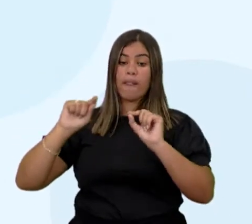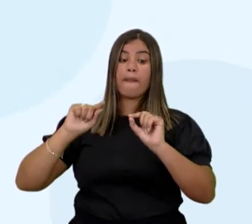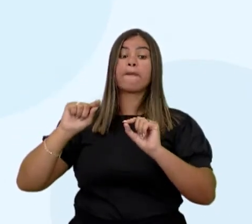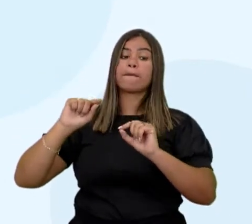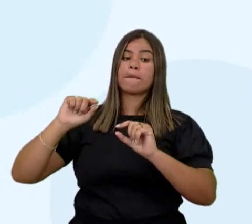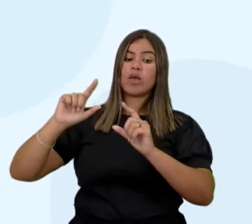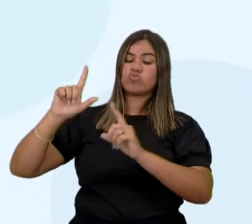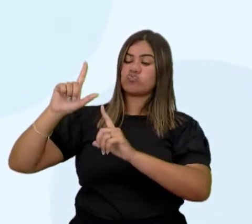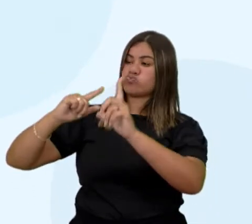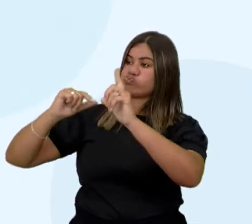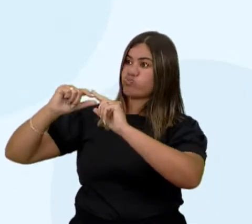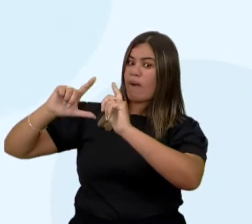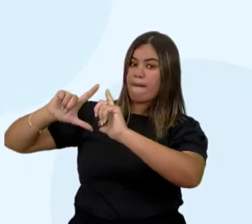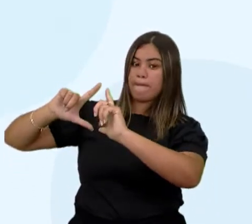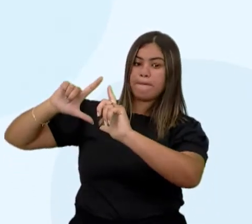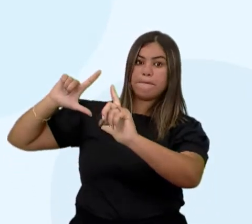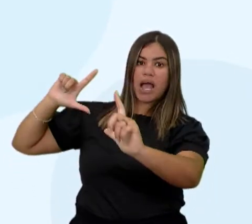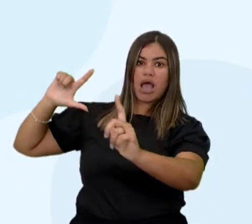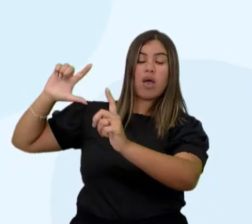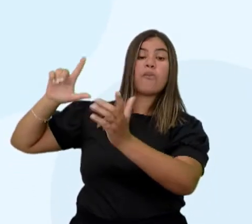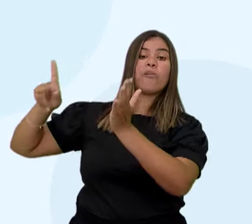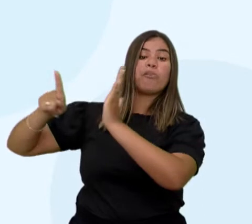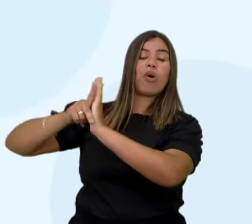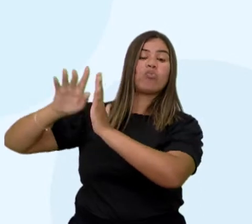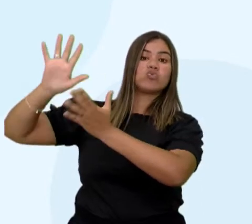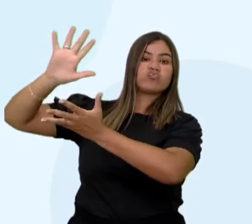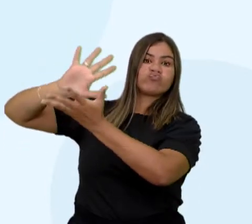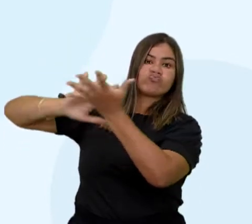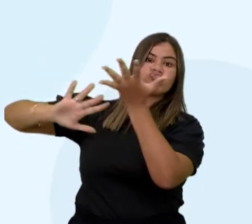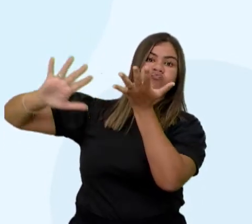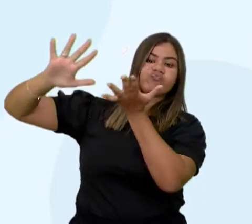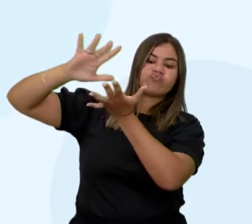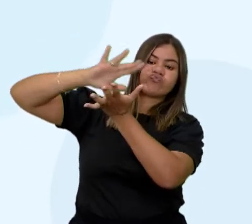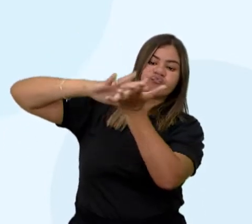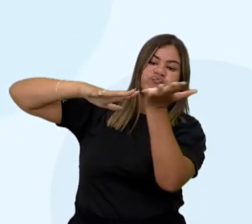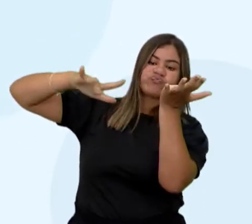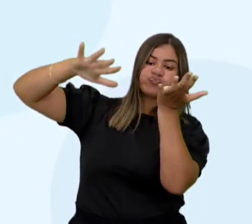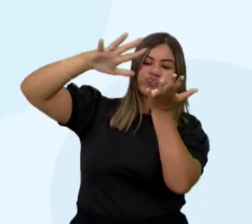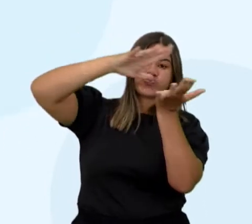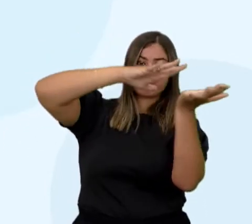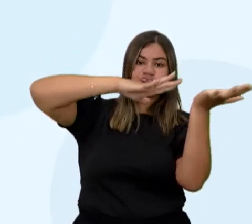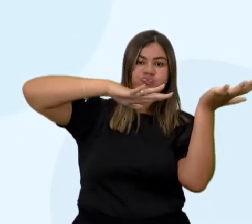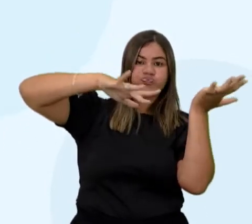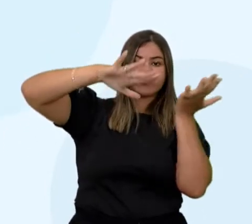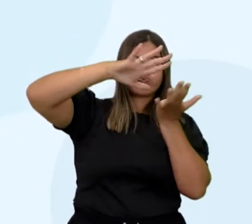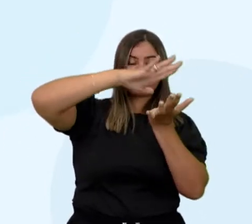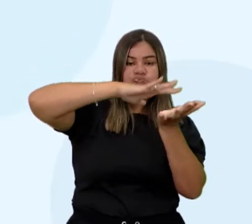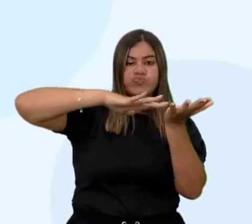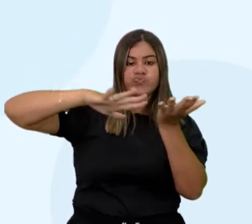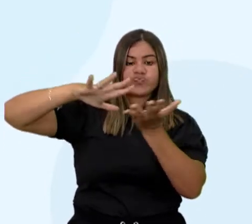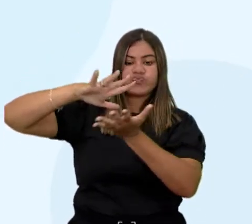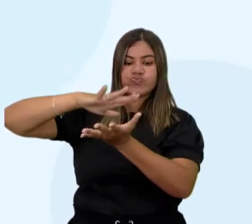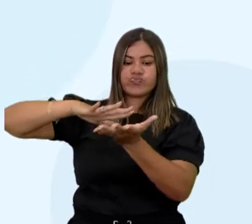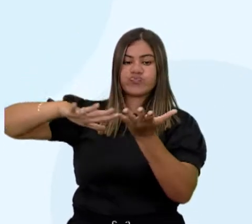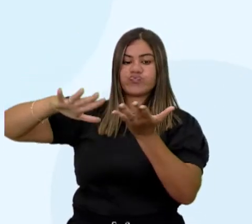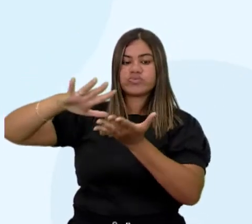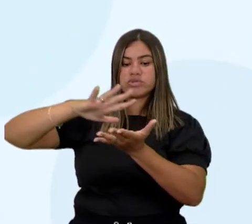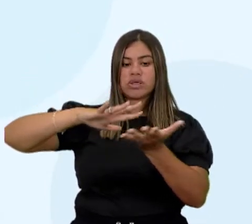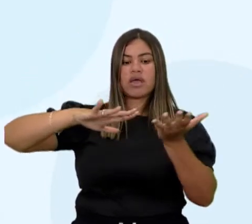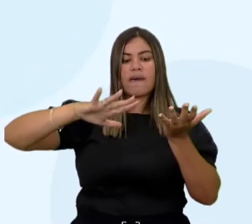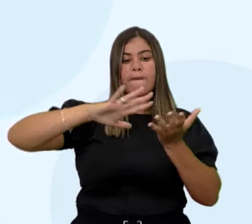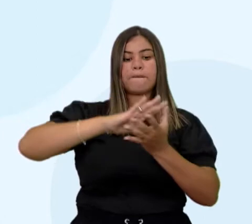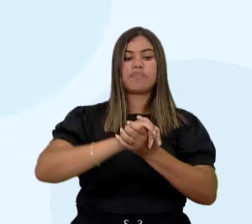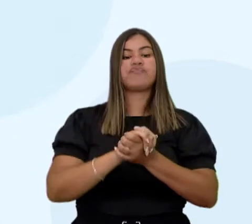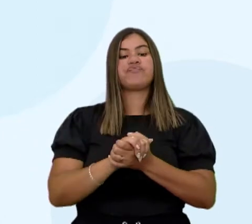de um cúmulo, que é um aglomerado de galáxias, conhecido aí como Grupo Local, que por sua vez é membro